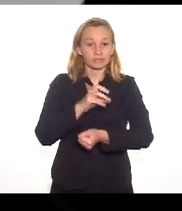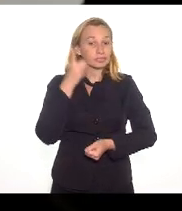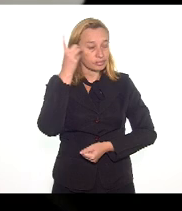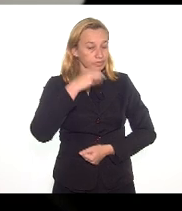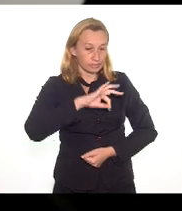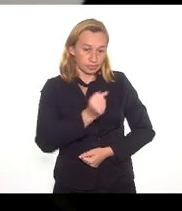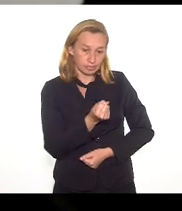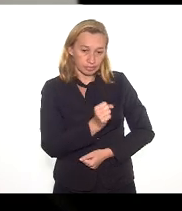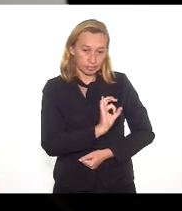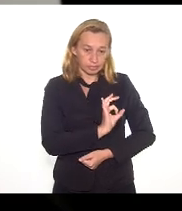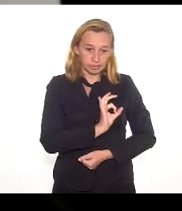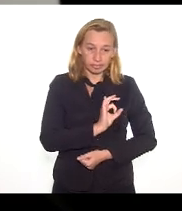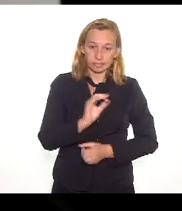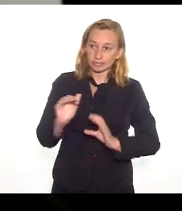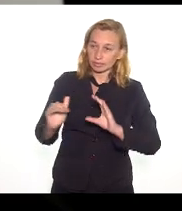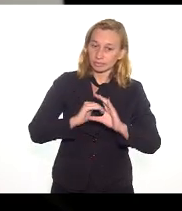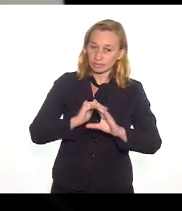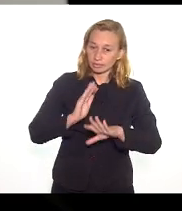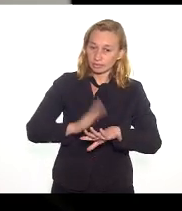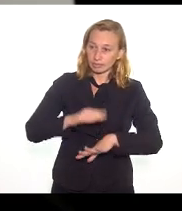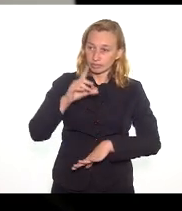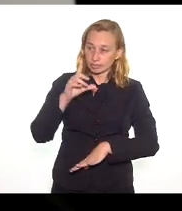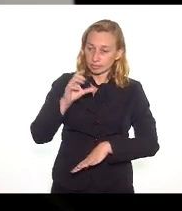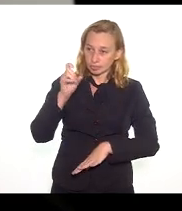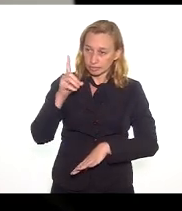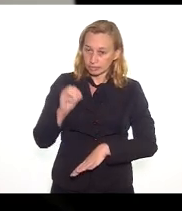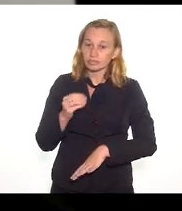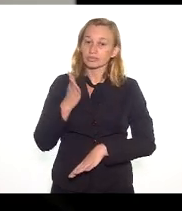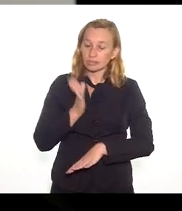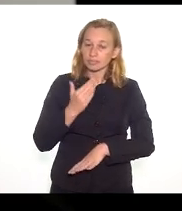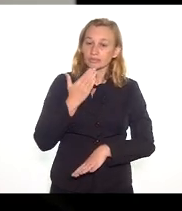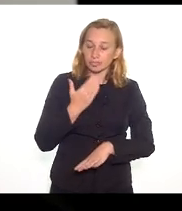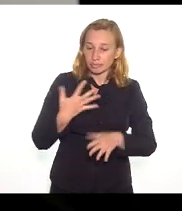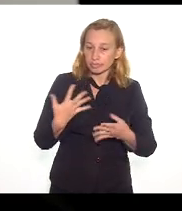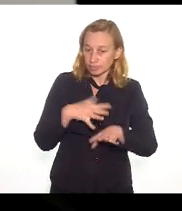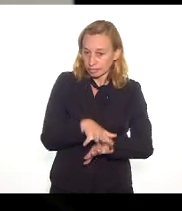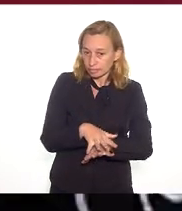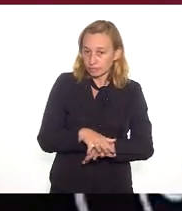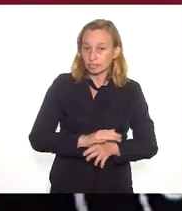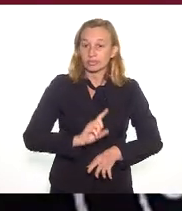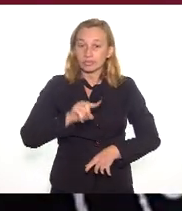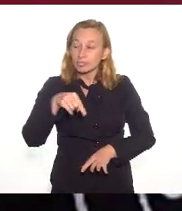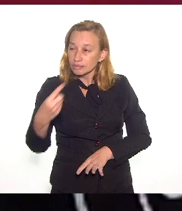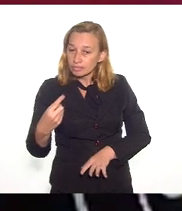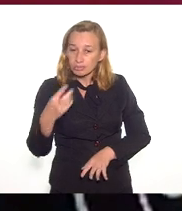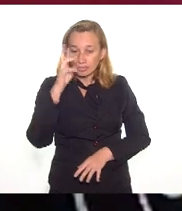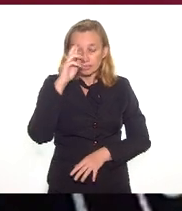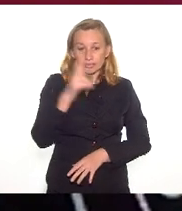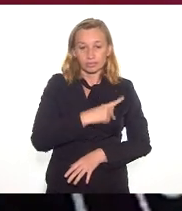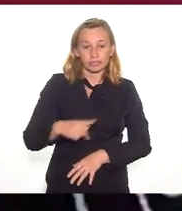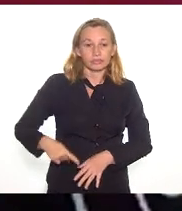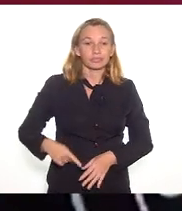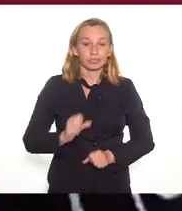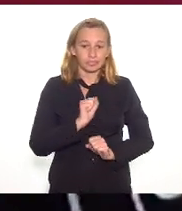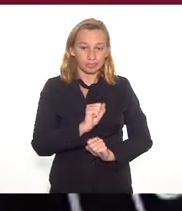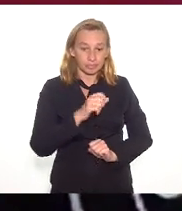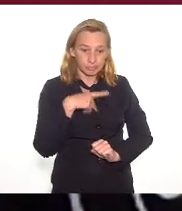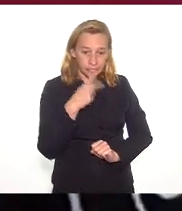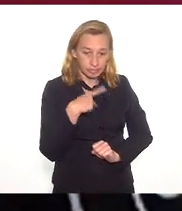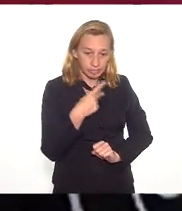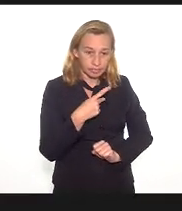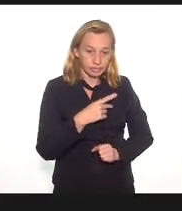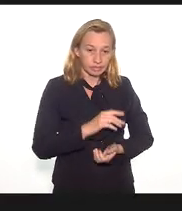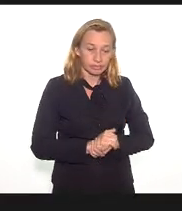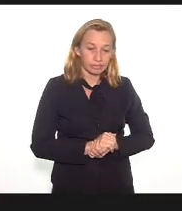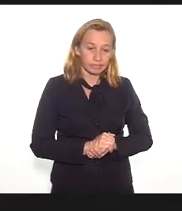Marta, Vossa Excelência mandou mais cedo, eu já tinha pedido a inclusão. É outra coisa, presidente. Posso falar? Presidente,